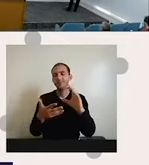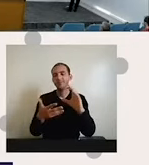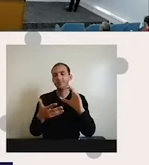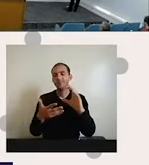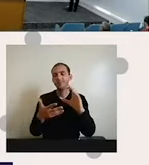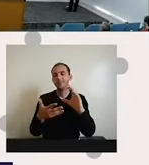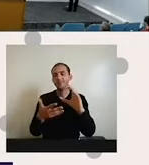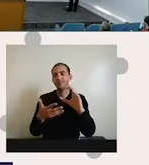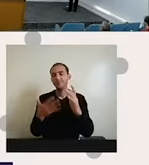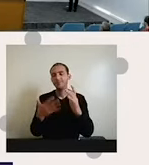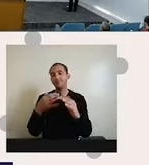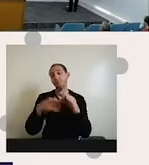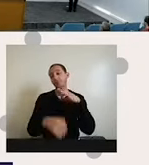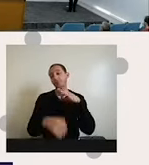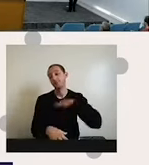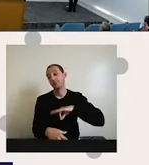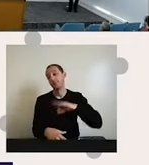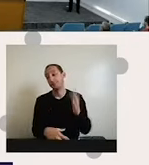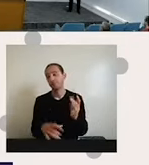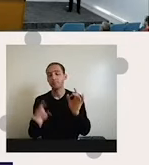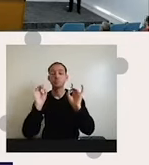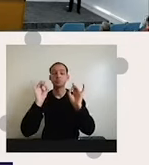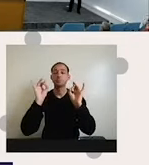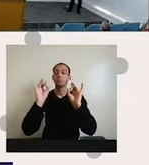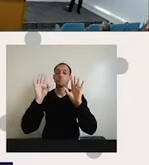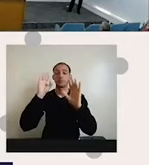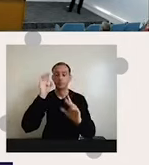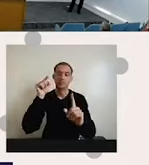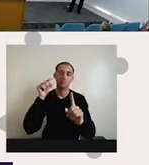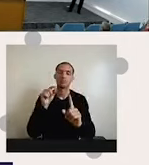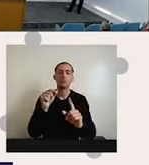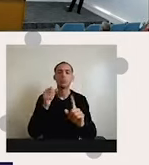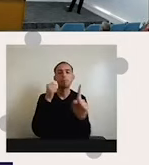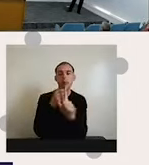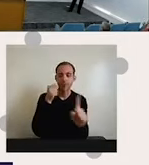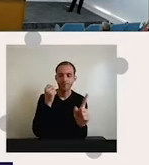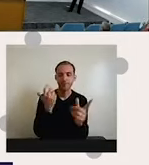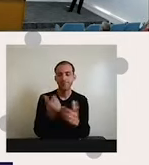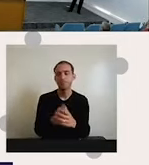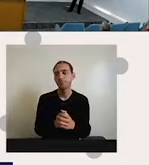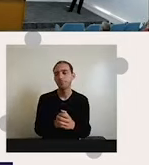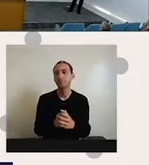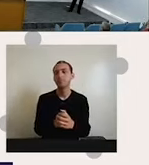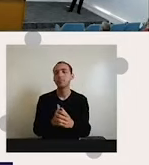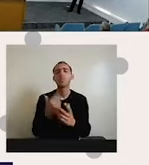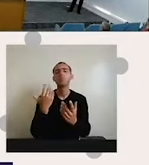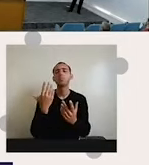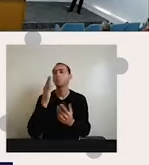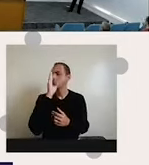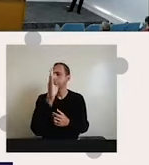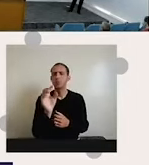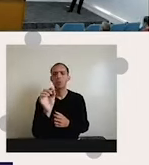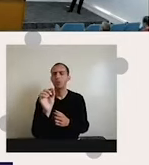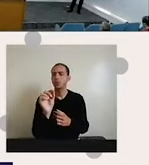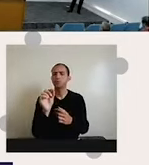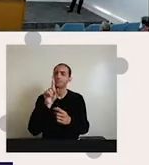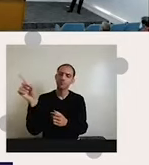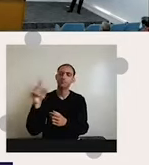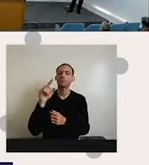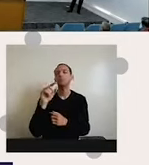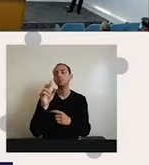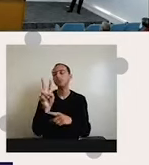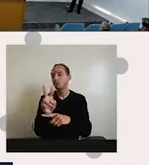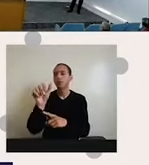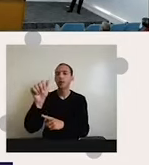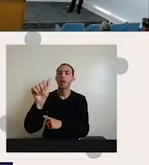legal nesse sentido, e que a empresa precisa apresentar os elementos, né? Porque o ônus da prova, nesses casos, vai ser